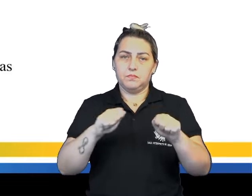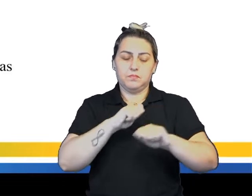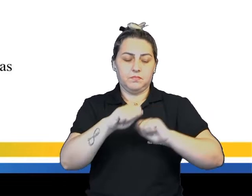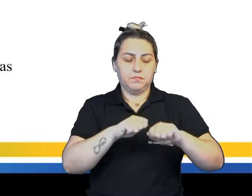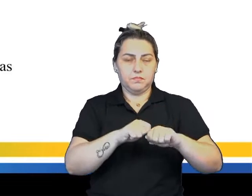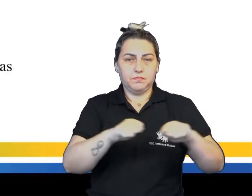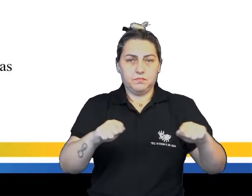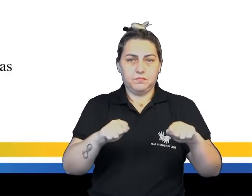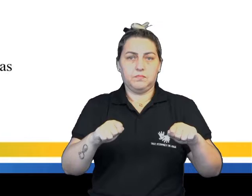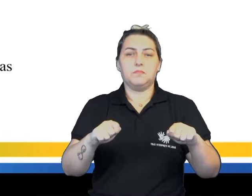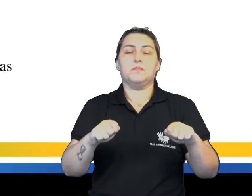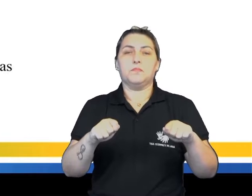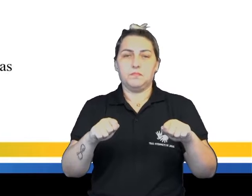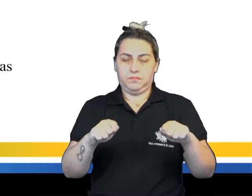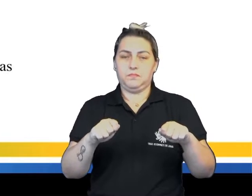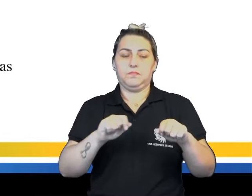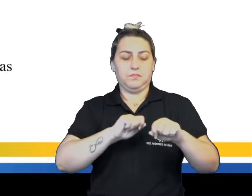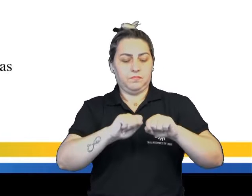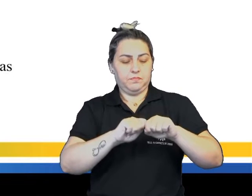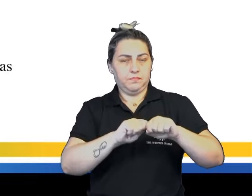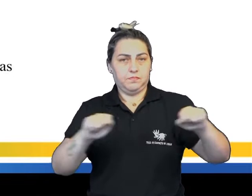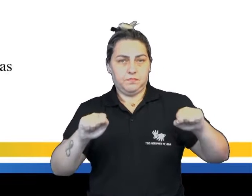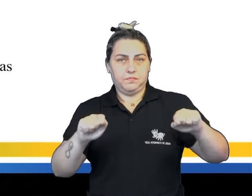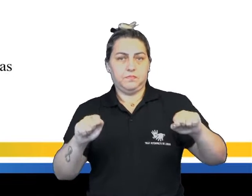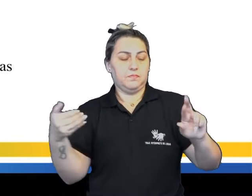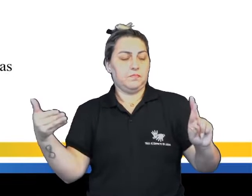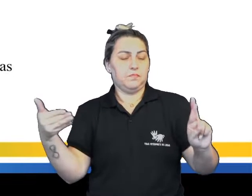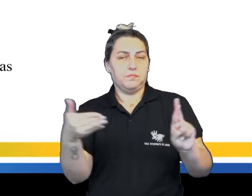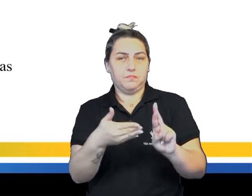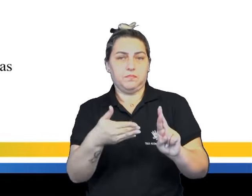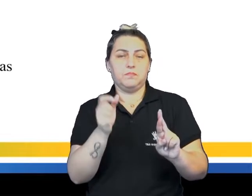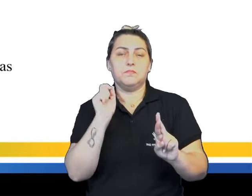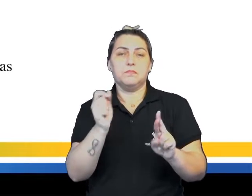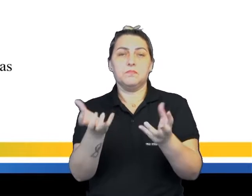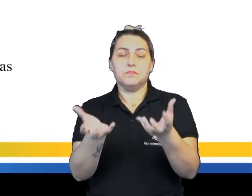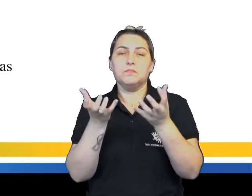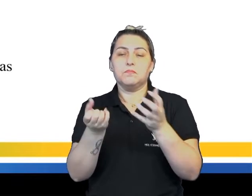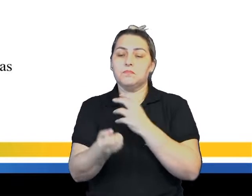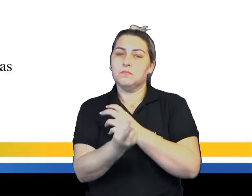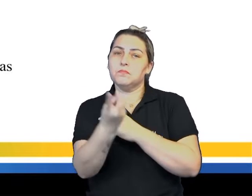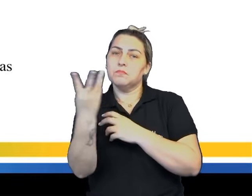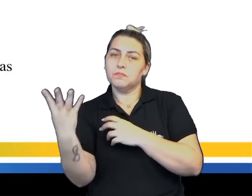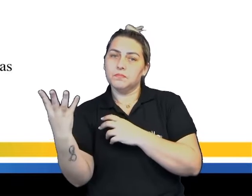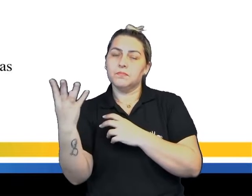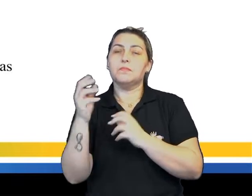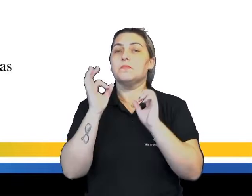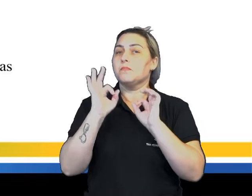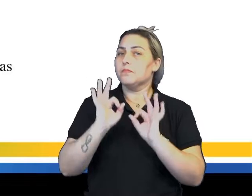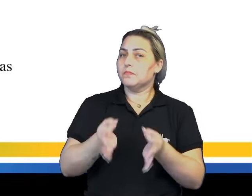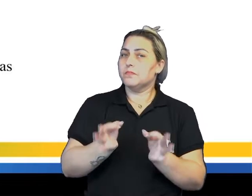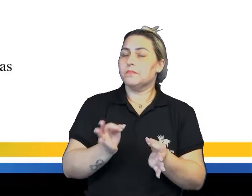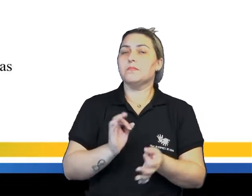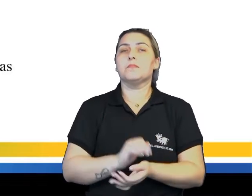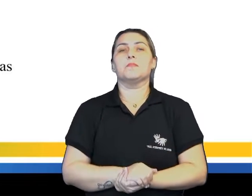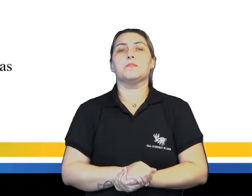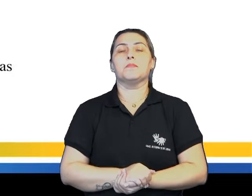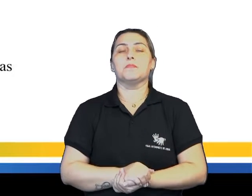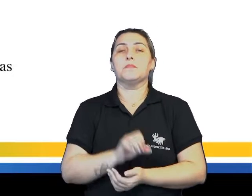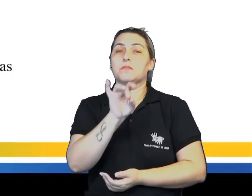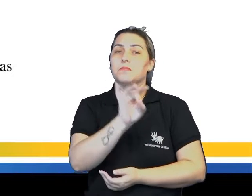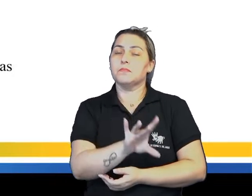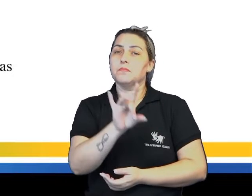pegando cordas e iam dando nós referente ao que eles queriam quantificar, certo? Só que